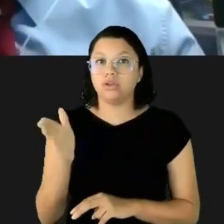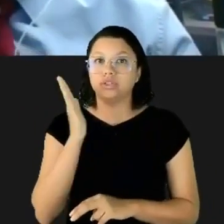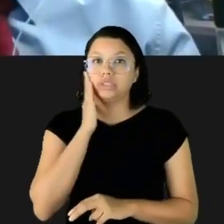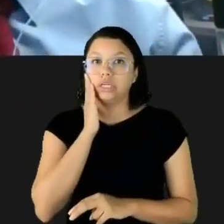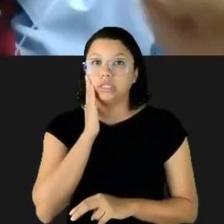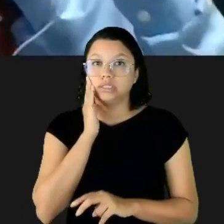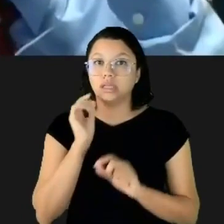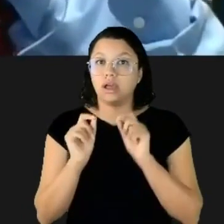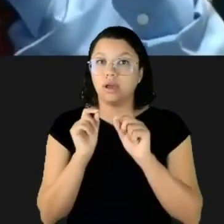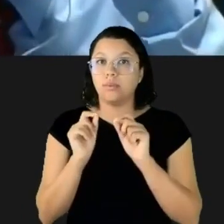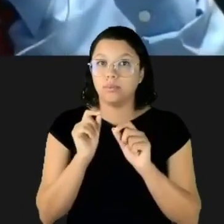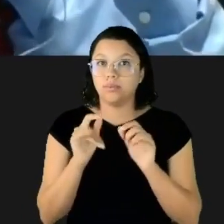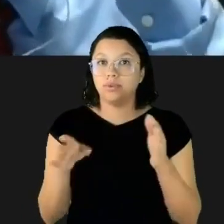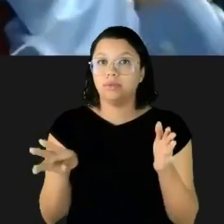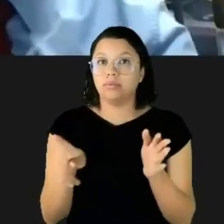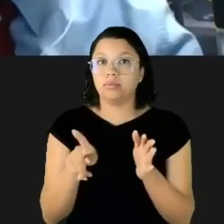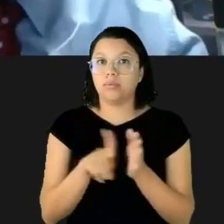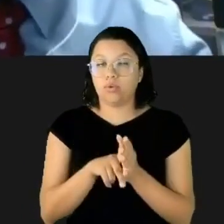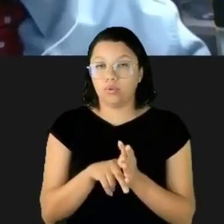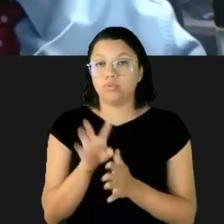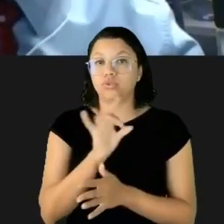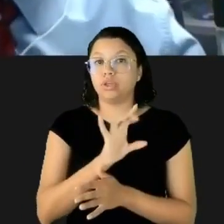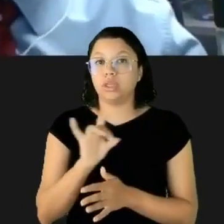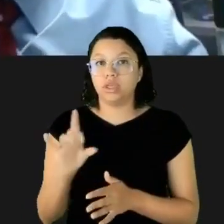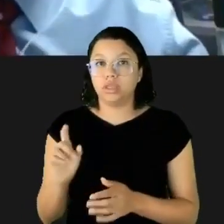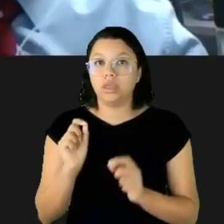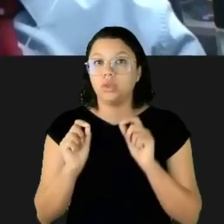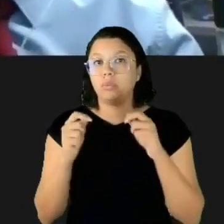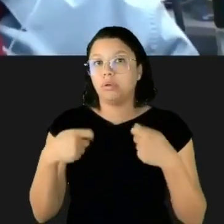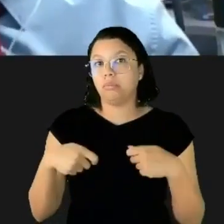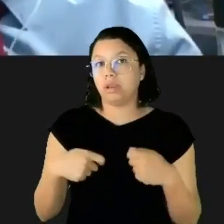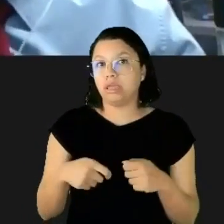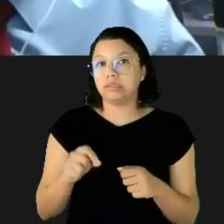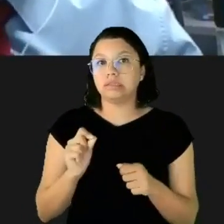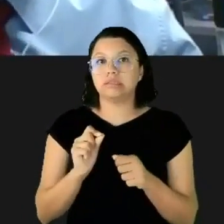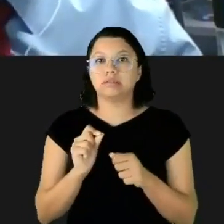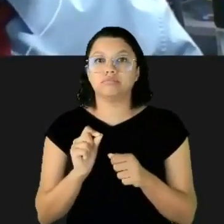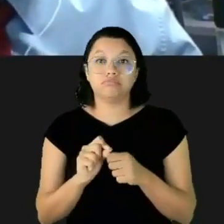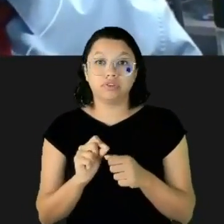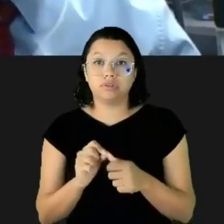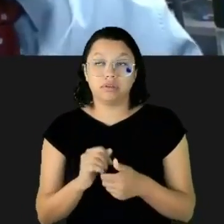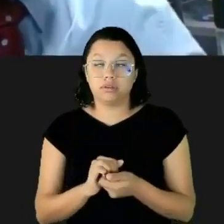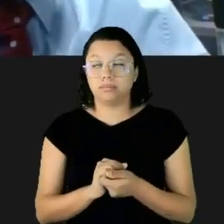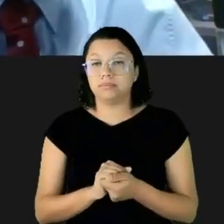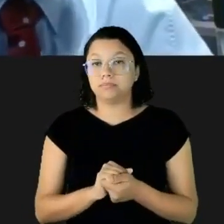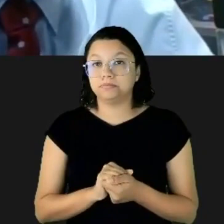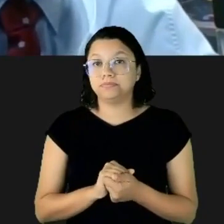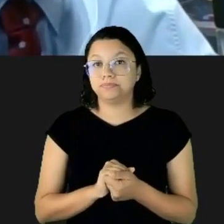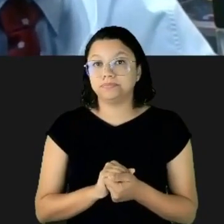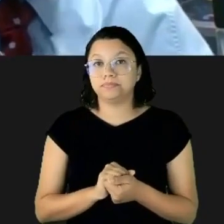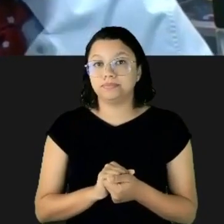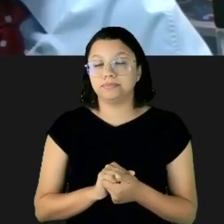acervo de cada um durante a semana o que tem que ser minutado